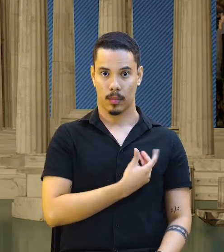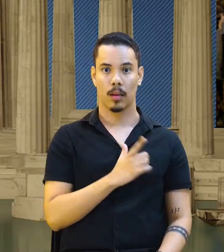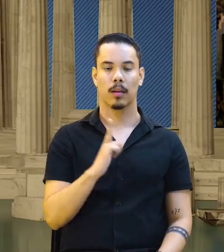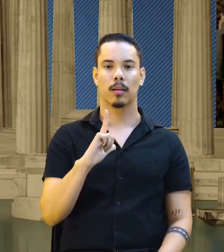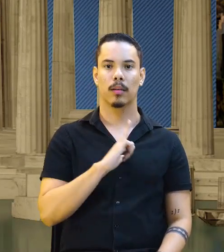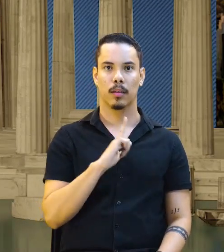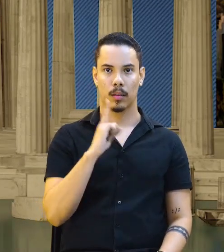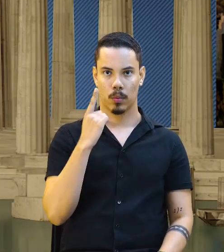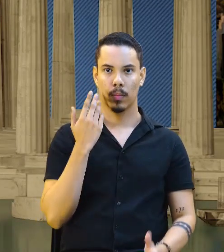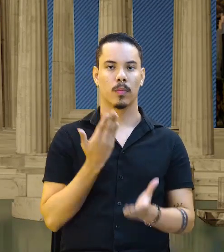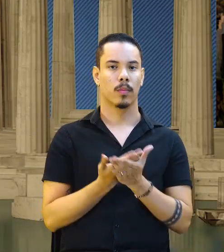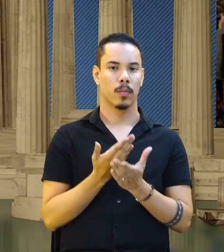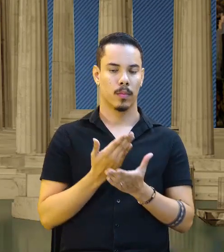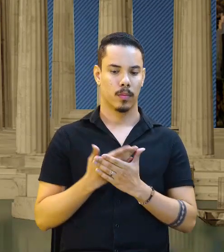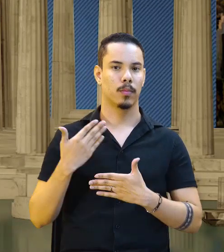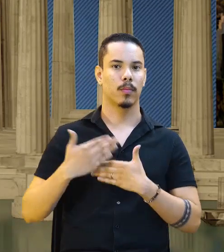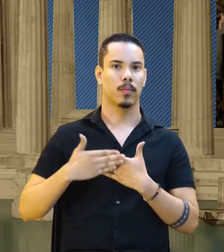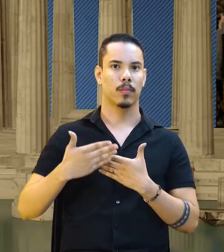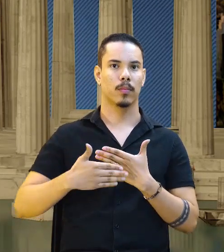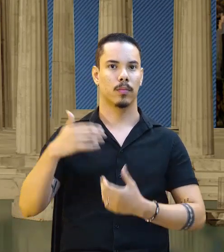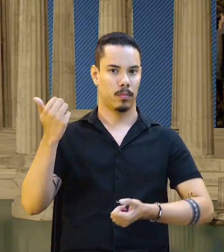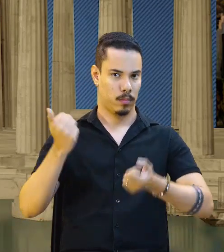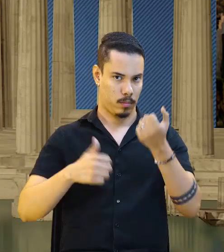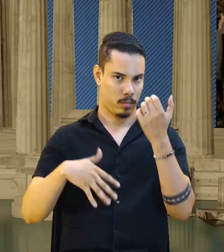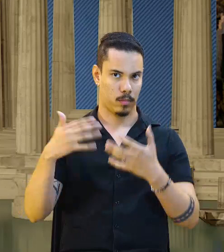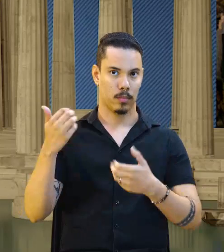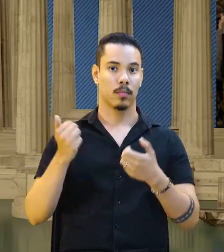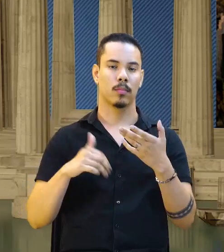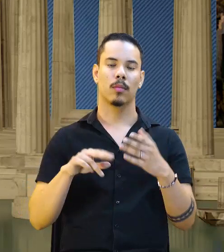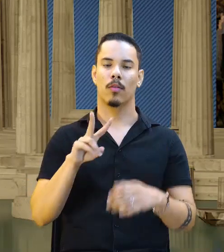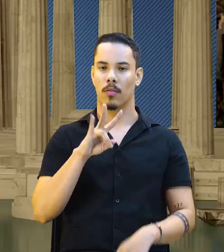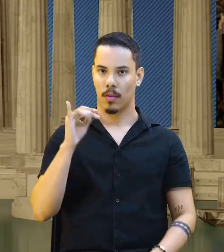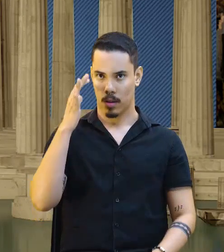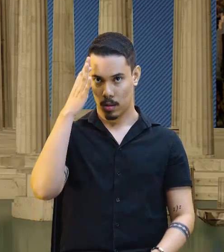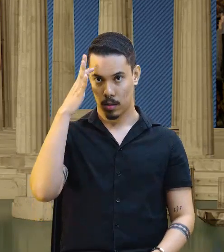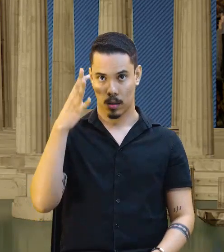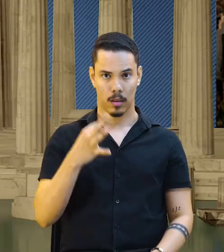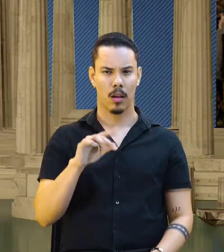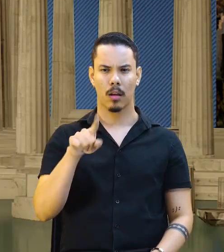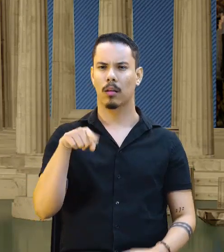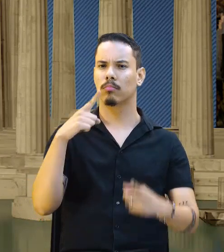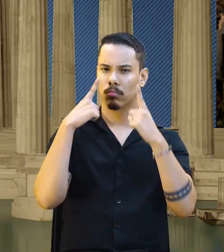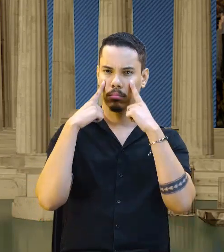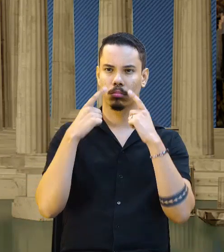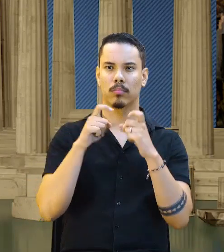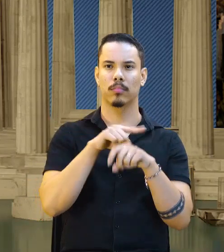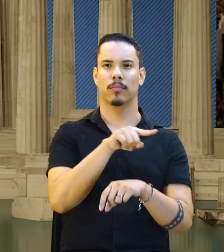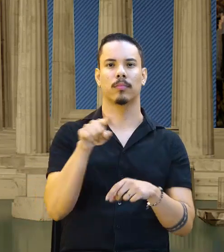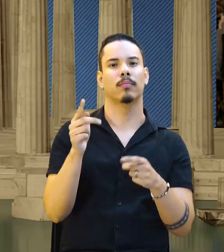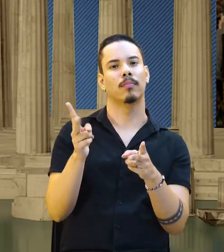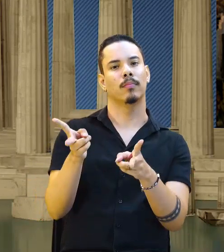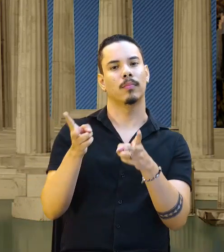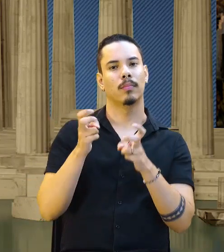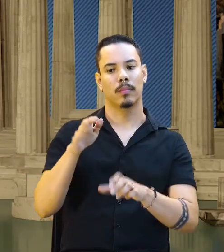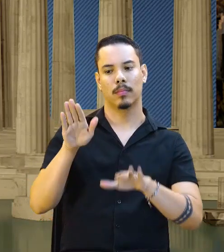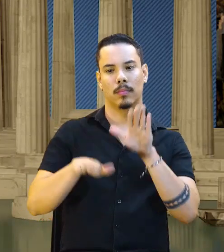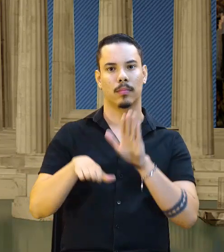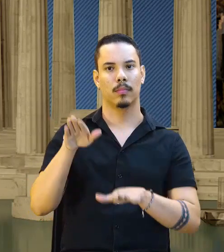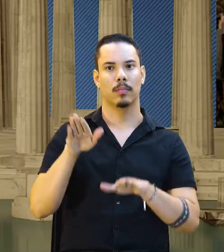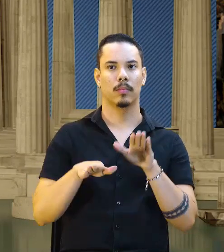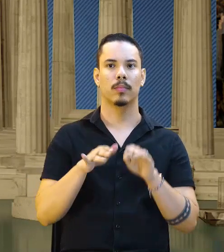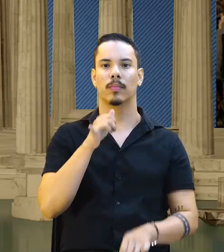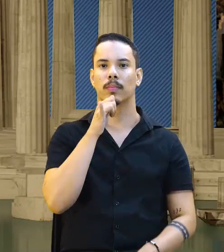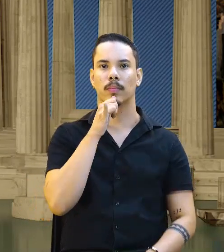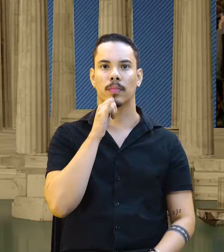aula, né? Uhum. Sobre os cínicos, vocês vão aprender. Iremos ver mais bem interessante. Sobre isso. Vocês vão perceber que, às vezes, assim como a